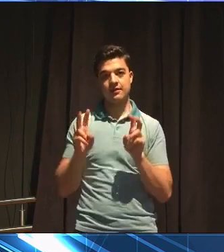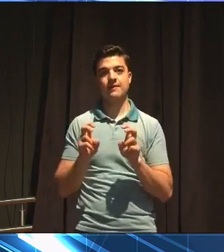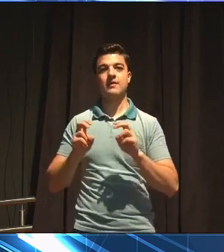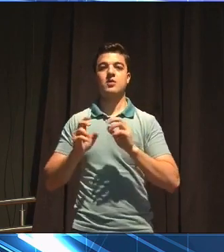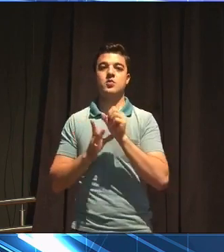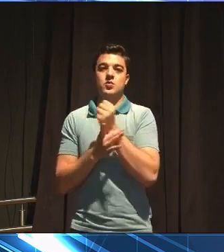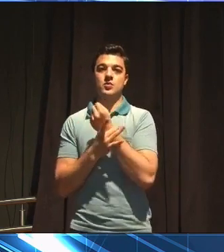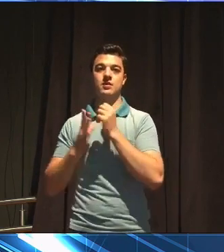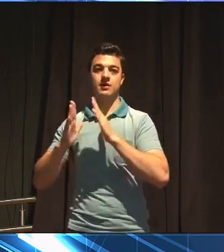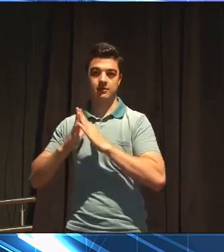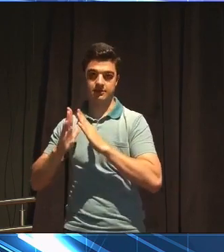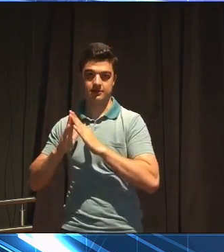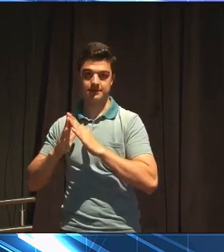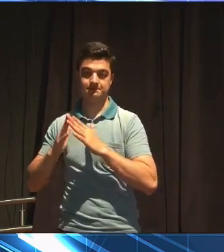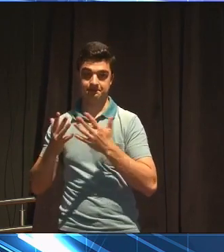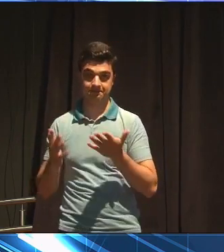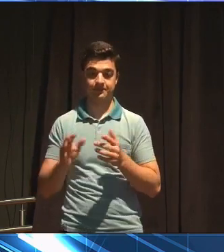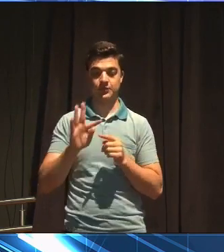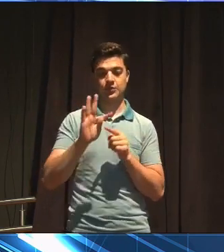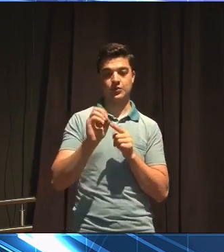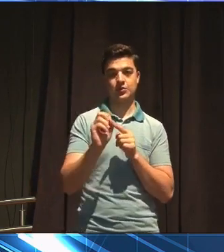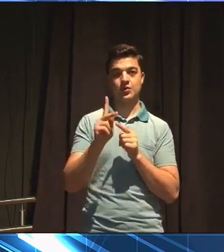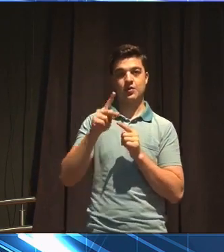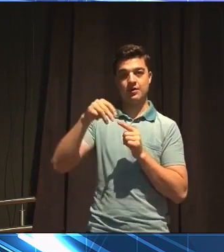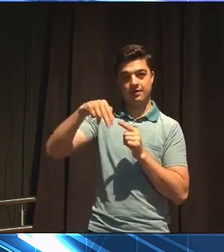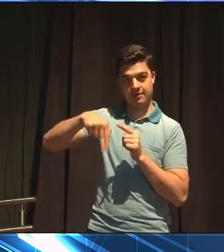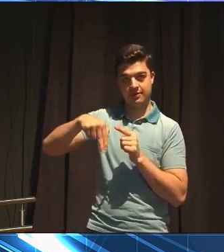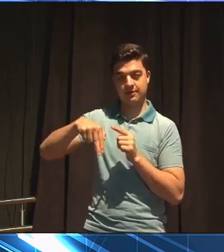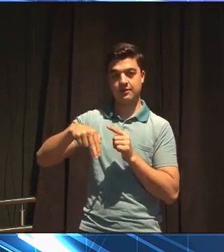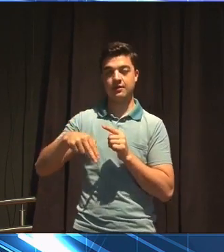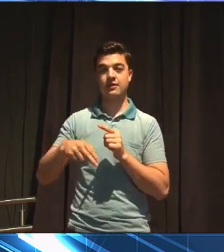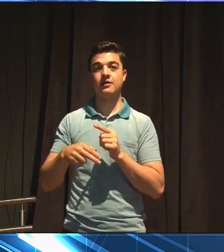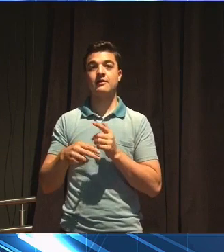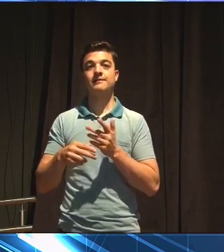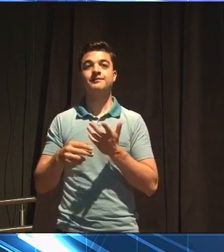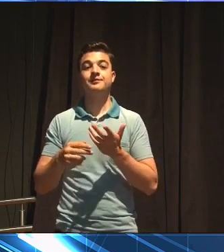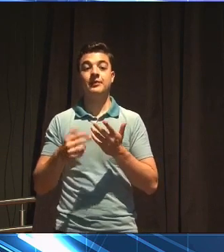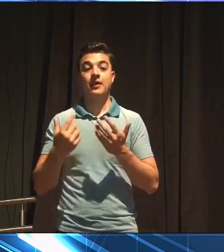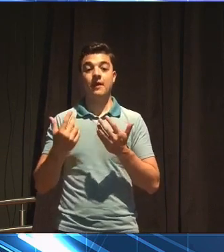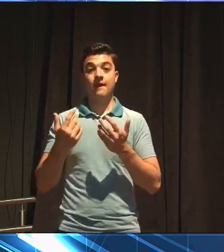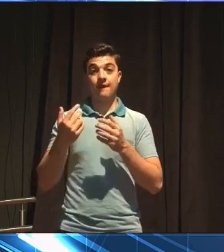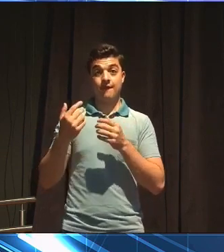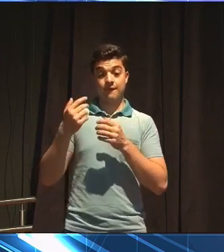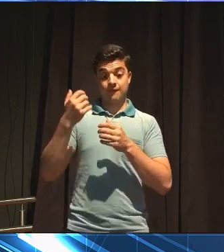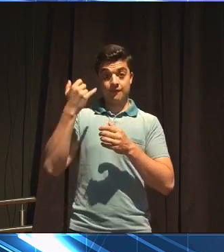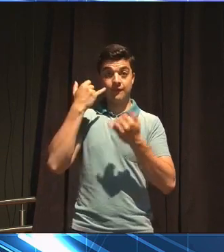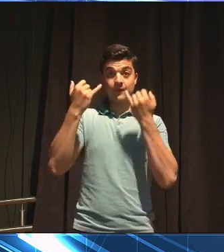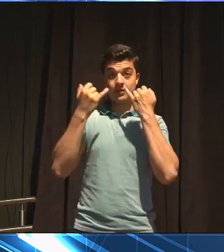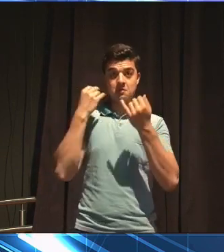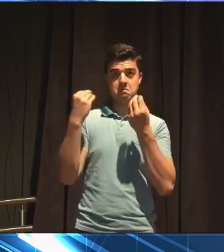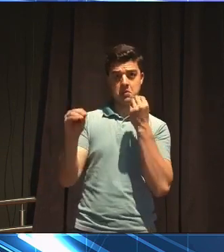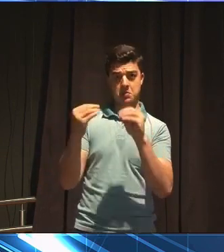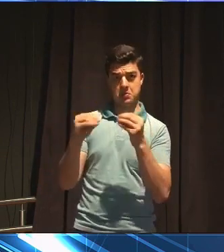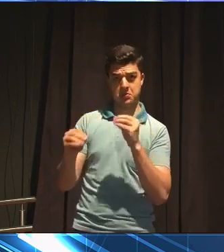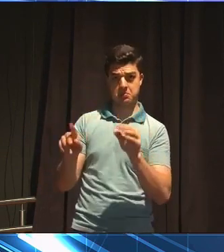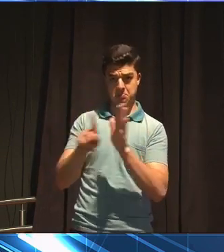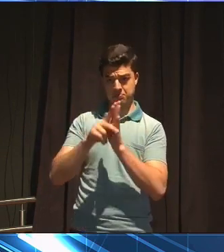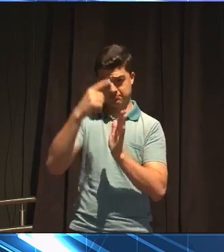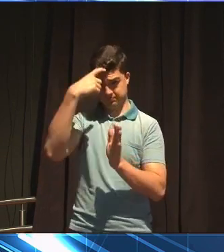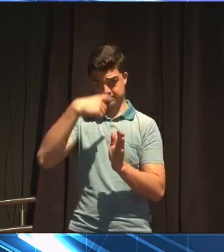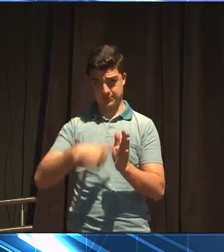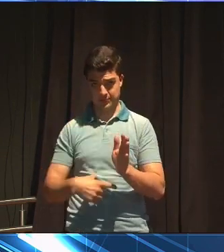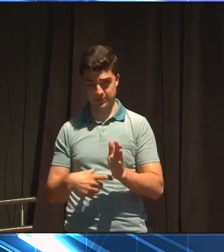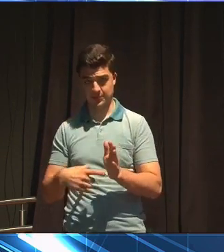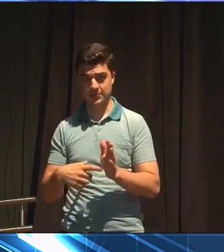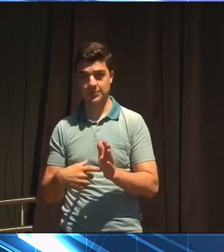Só que esse token provavelmente não está passando a informação do corretor ali. O corretor, eu já fiz o nível de permissionamento